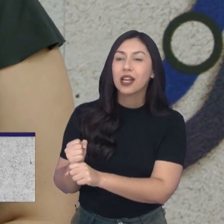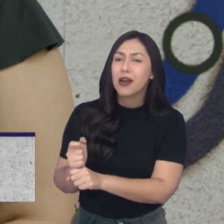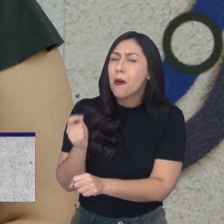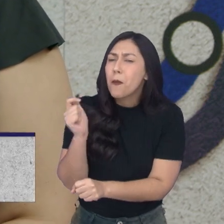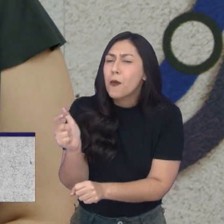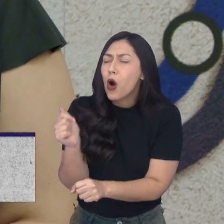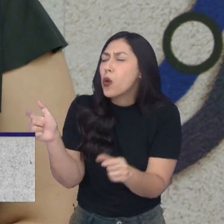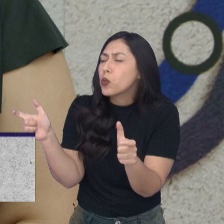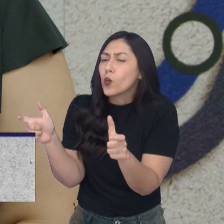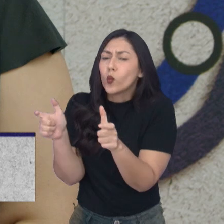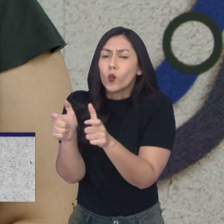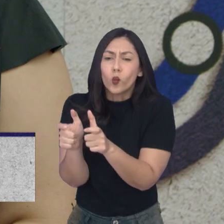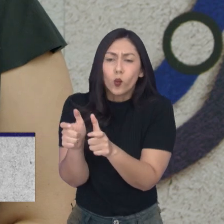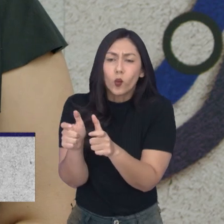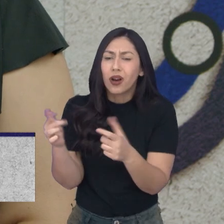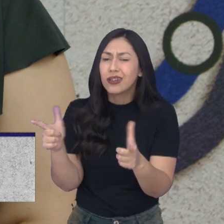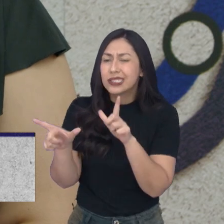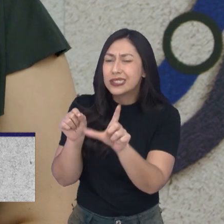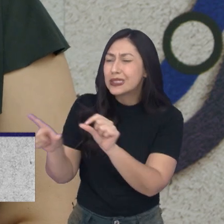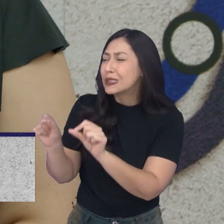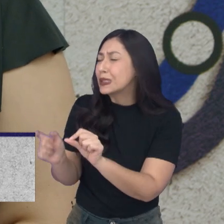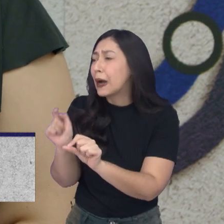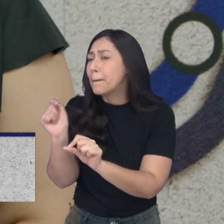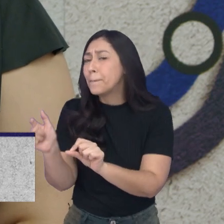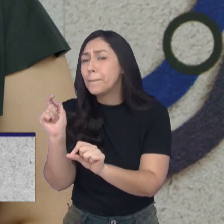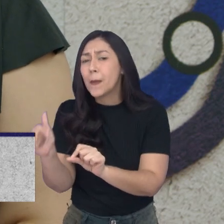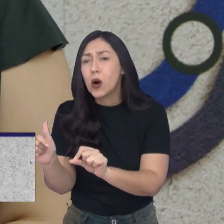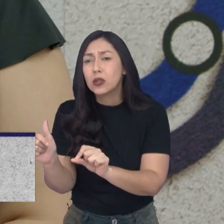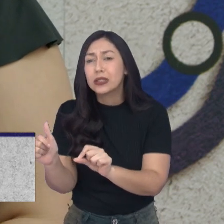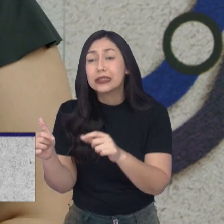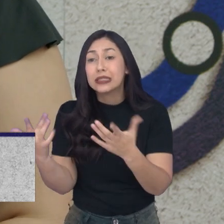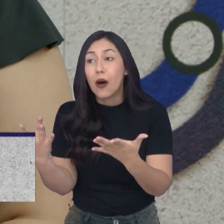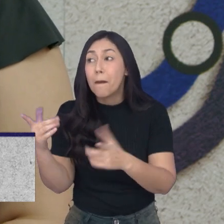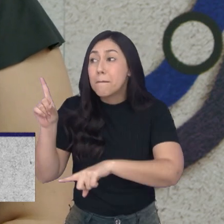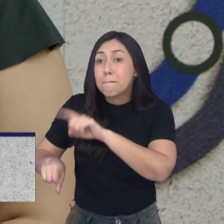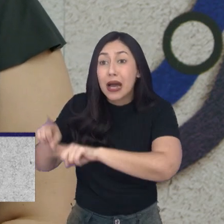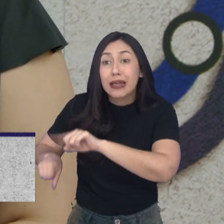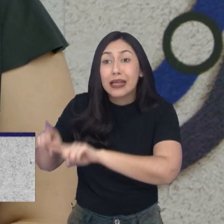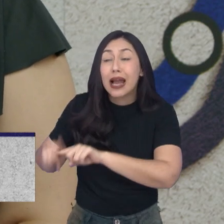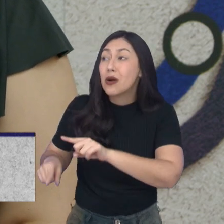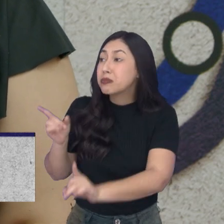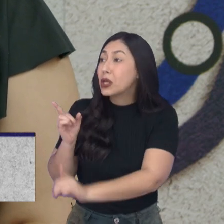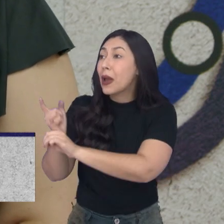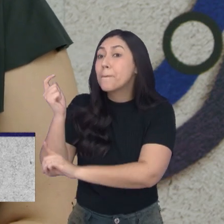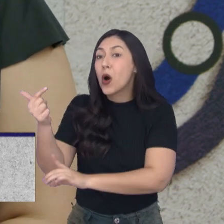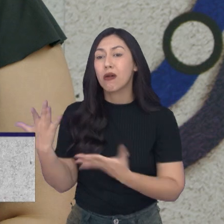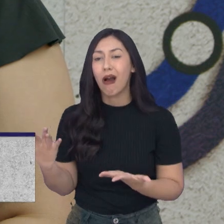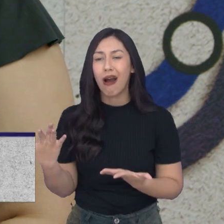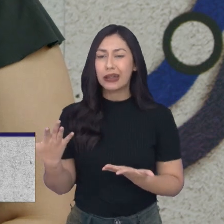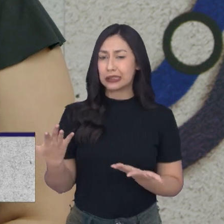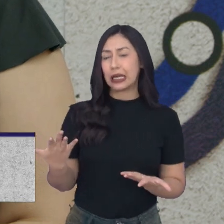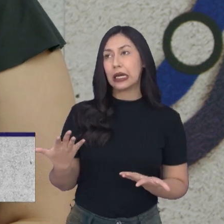pequeno ainda, né, não tinha tanta opção, e encontrar insumos no mercado. Antigamente a gente falava, ah, não come carne, vai comer